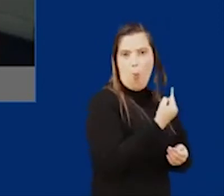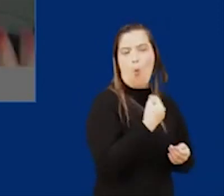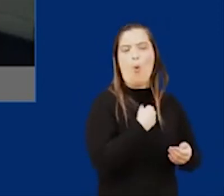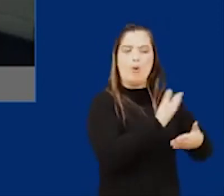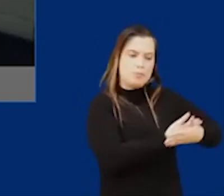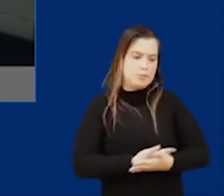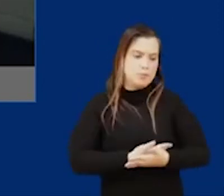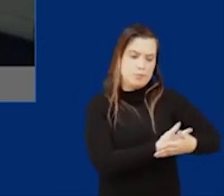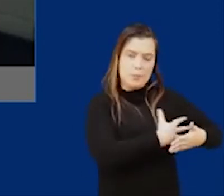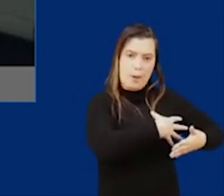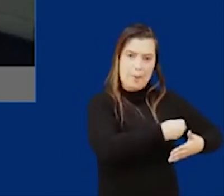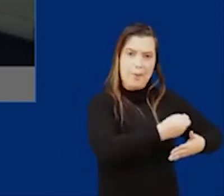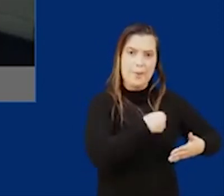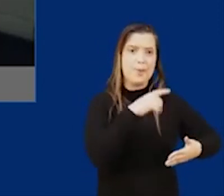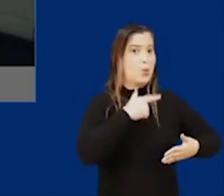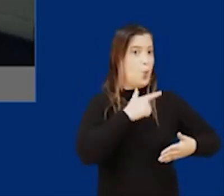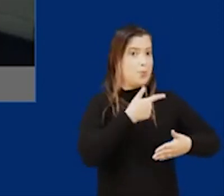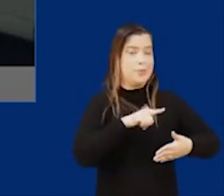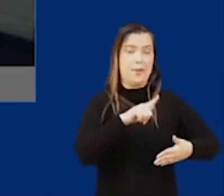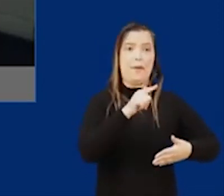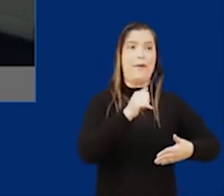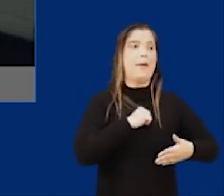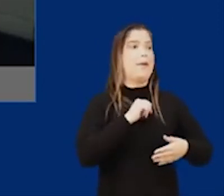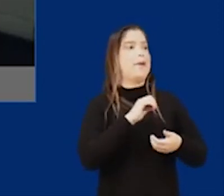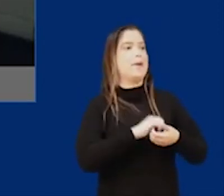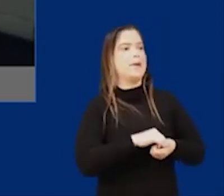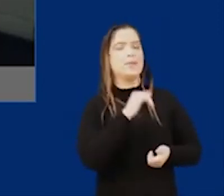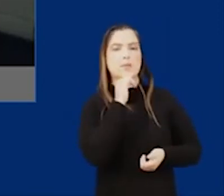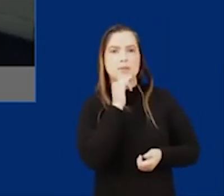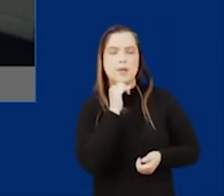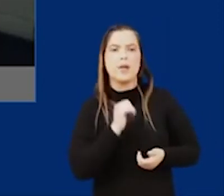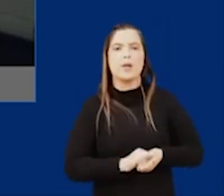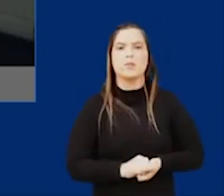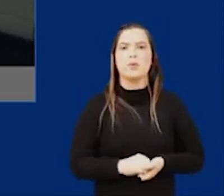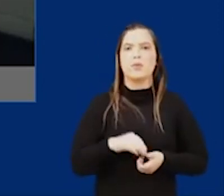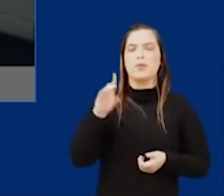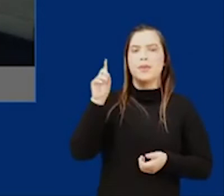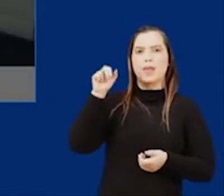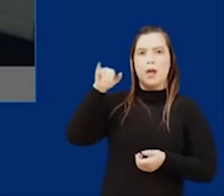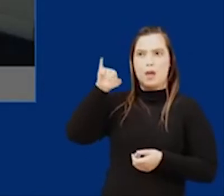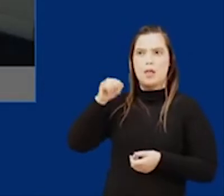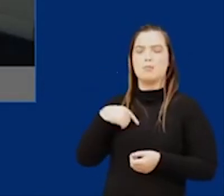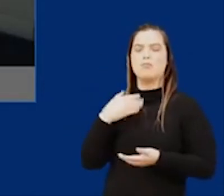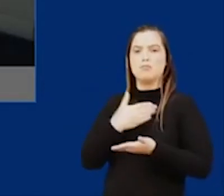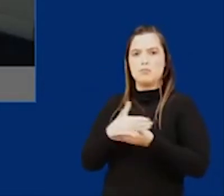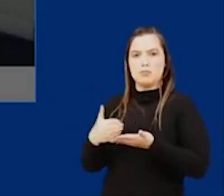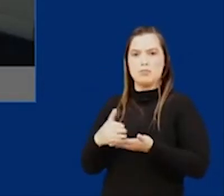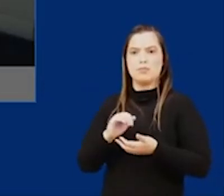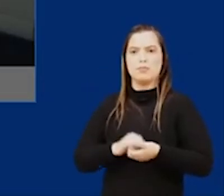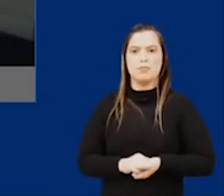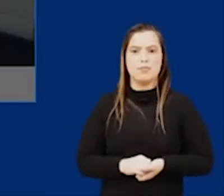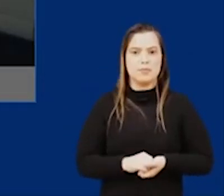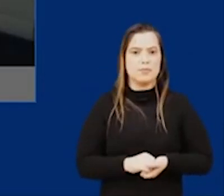peito não desenvolve alergia. Dani, eu passo para você aí poder esclarecer para o convidado.